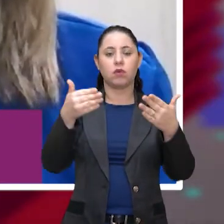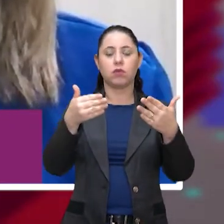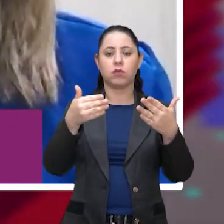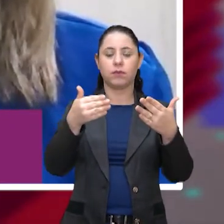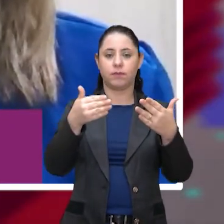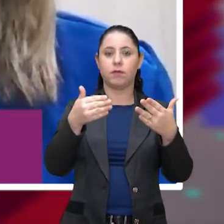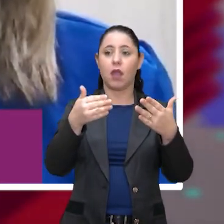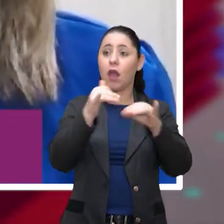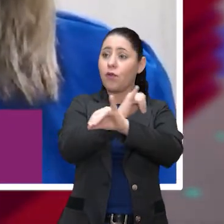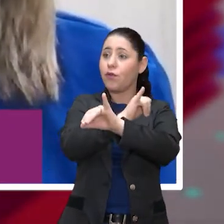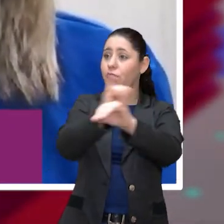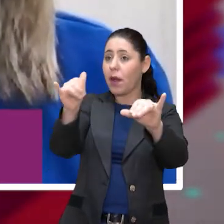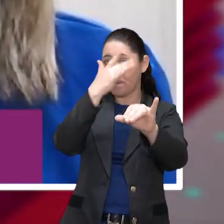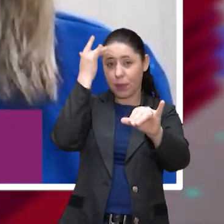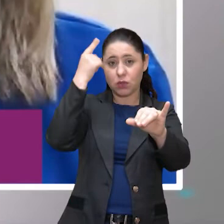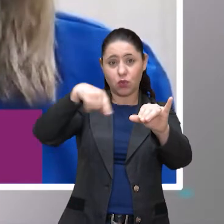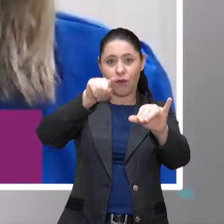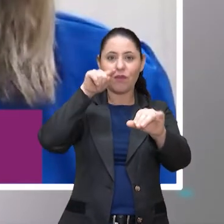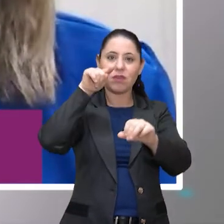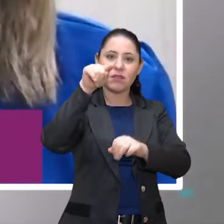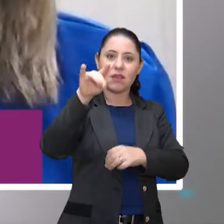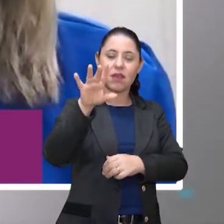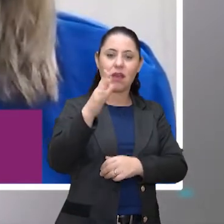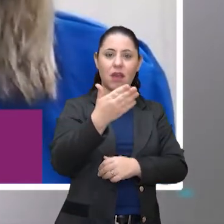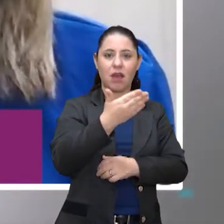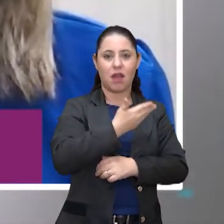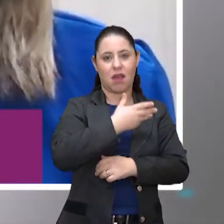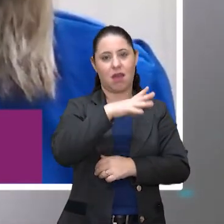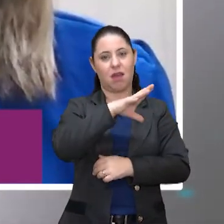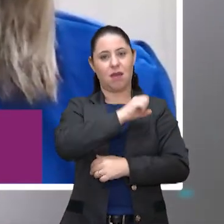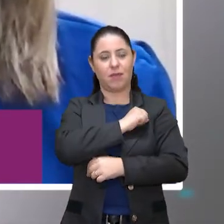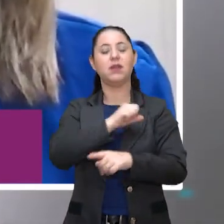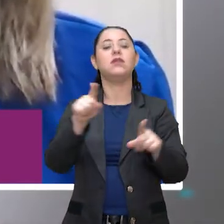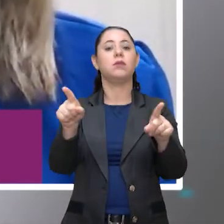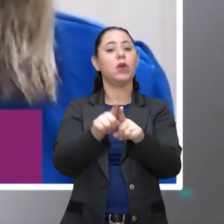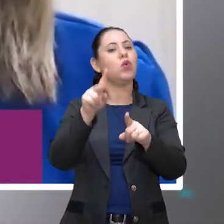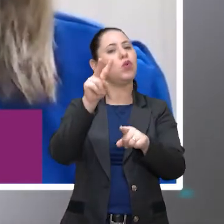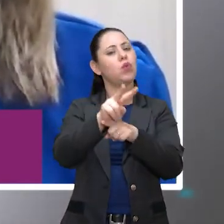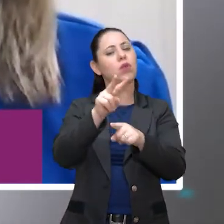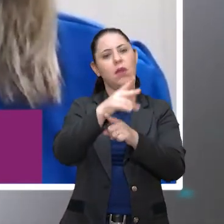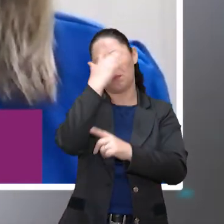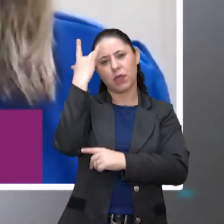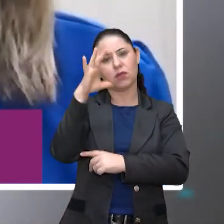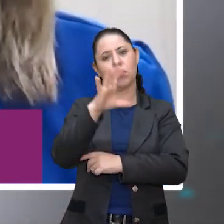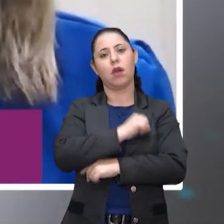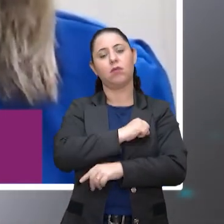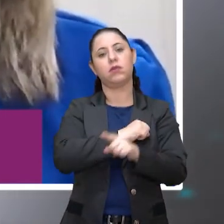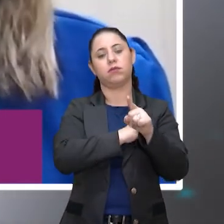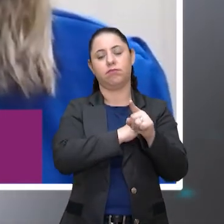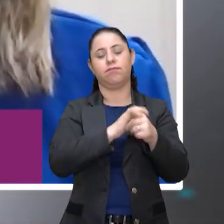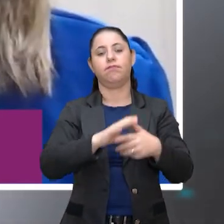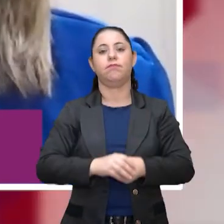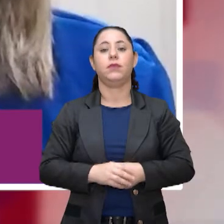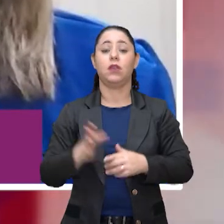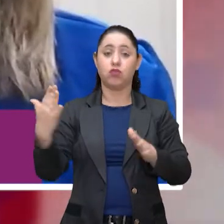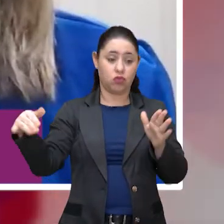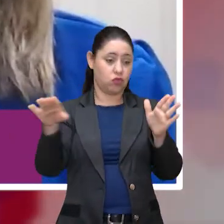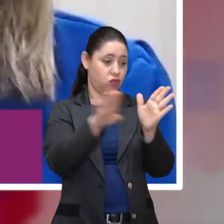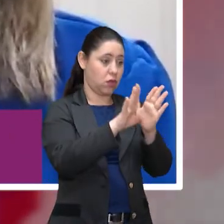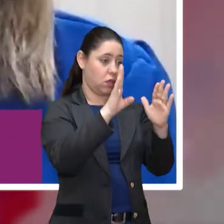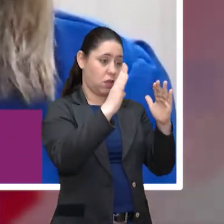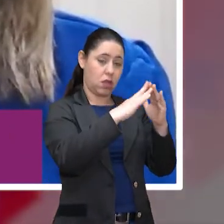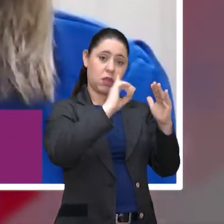transmita para as pessoas que você ama. Cuide também das pessoas que você ama. Então, chega em